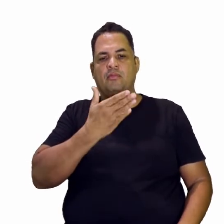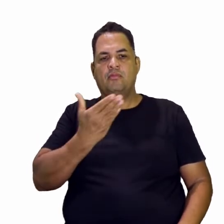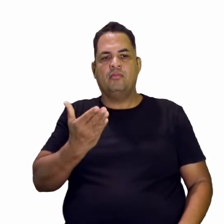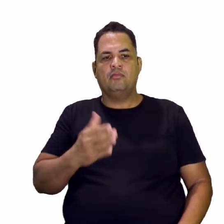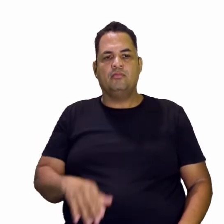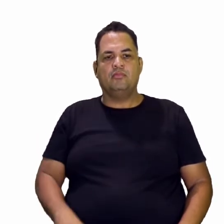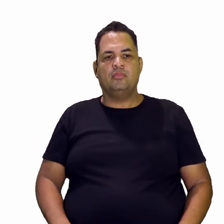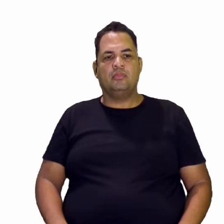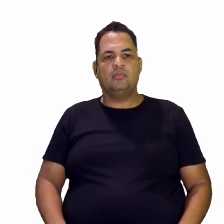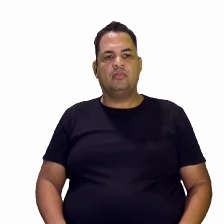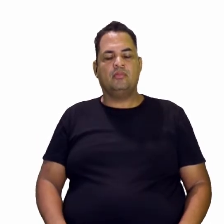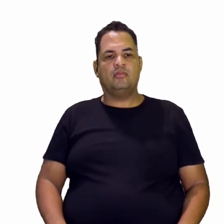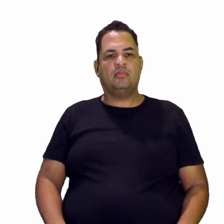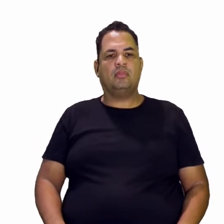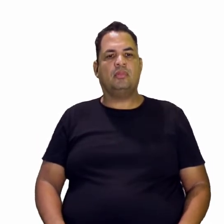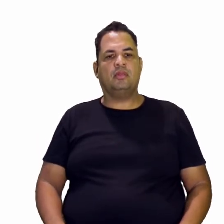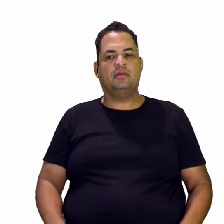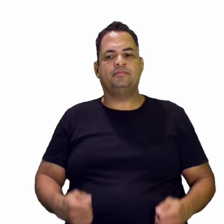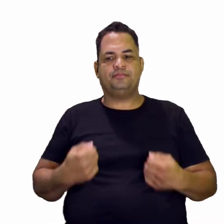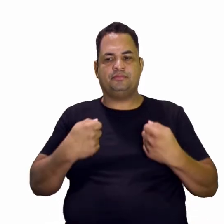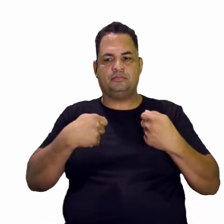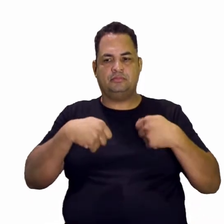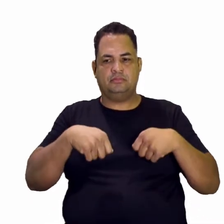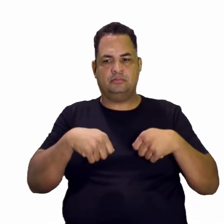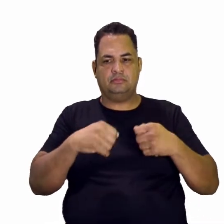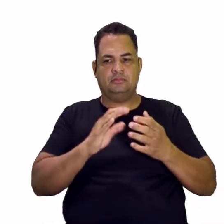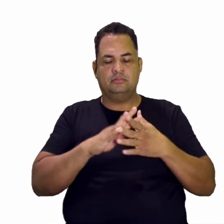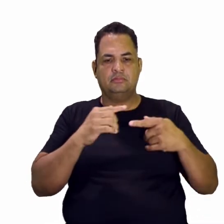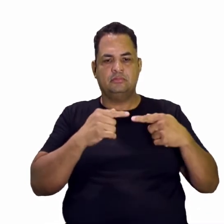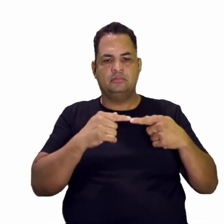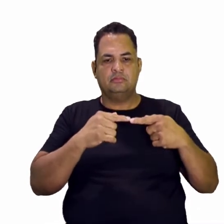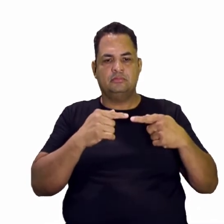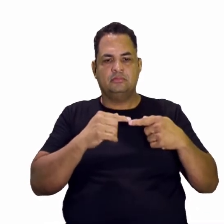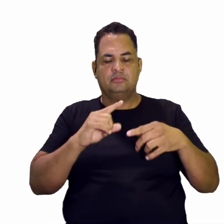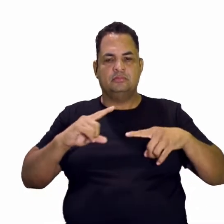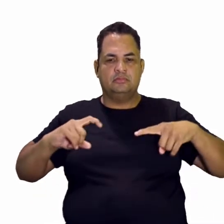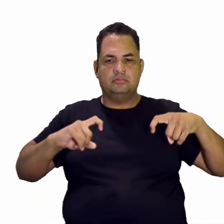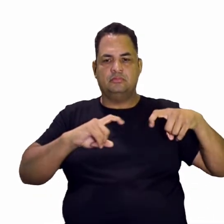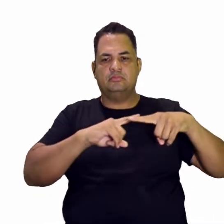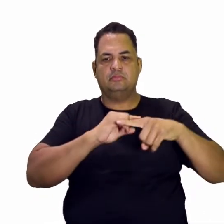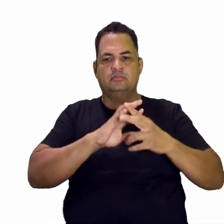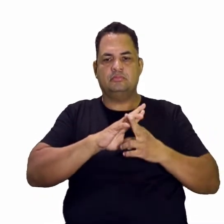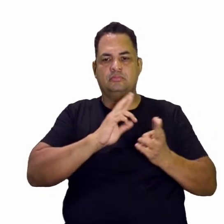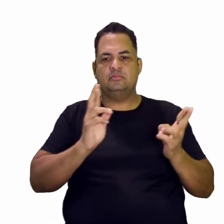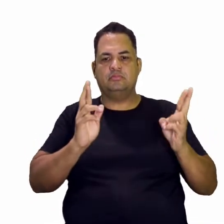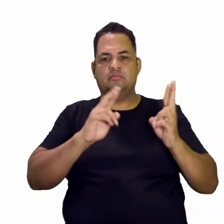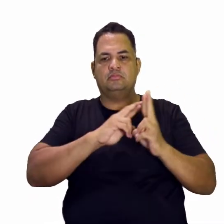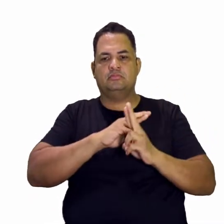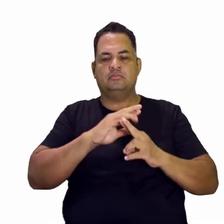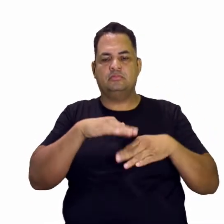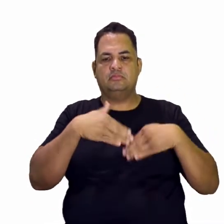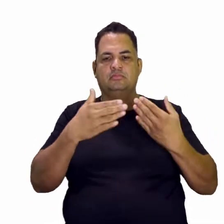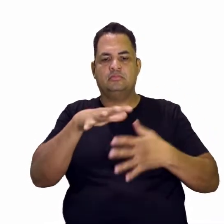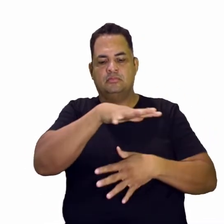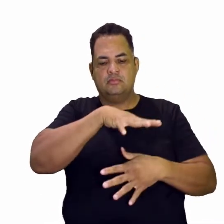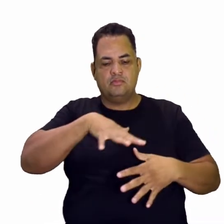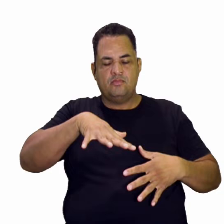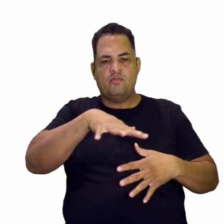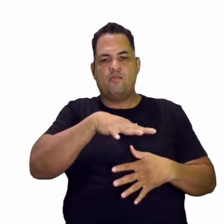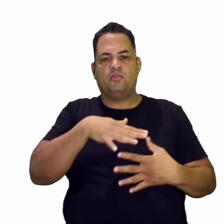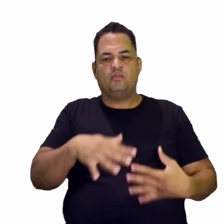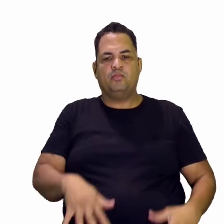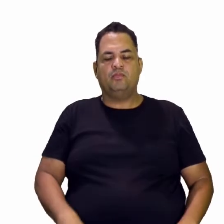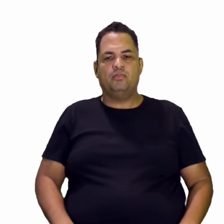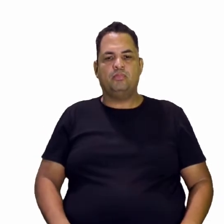aqui, tá? Que permitem aí o contato dessas bactérias, né? As reações delas ao ambiente onde elas estão inseridas,